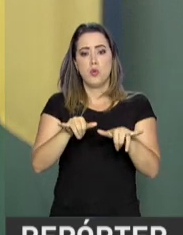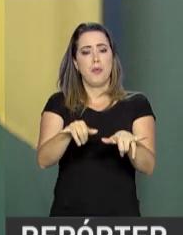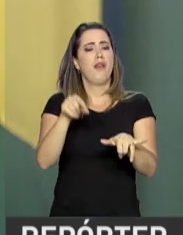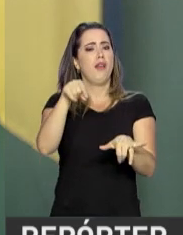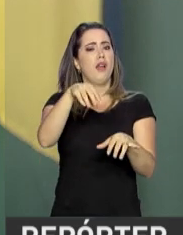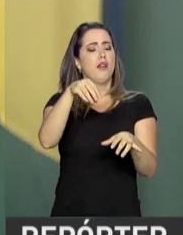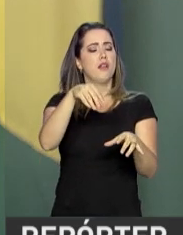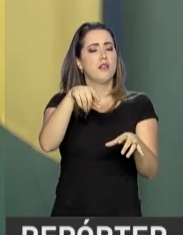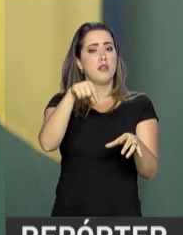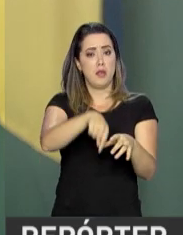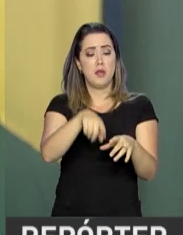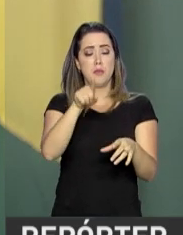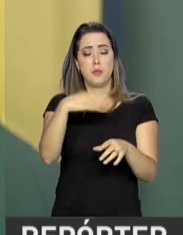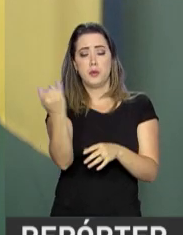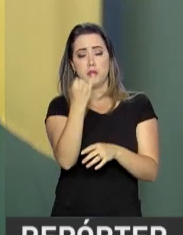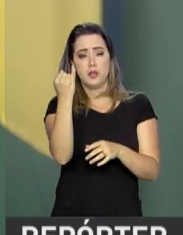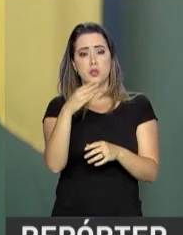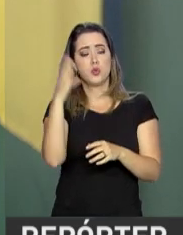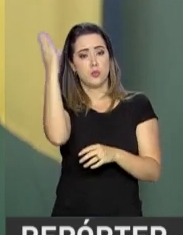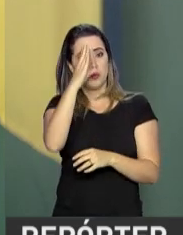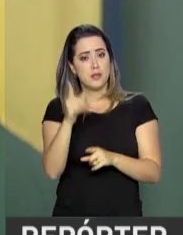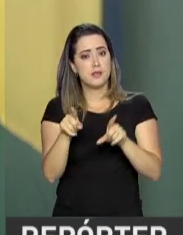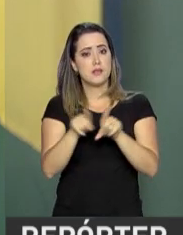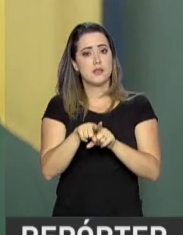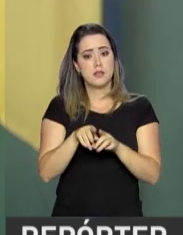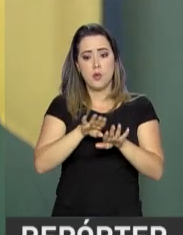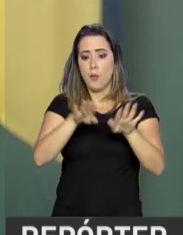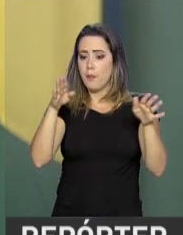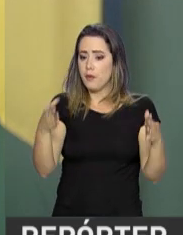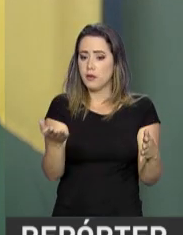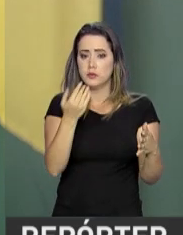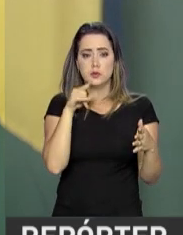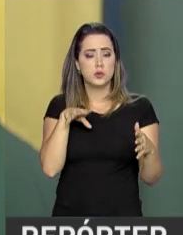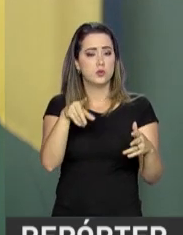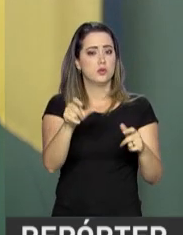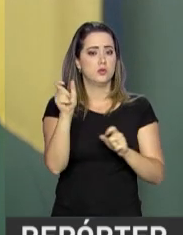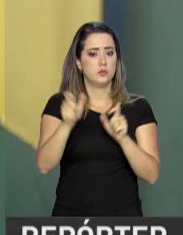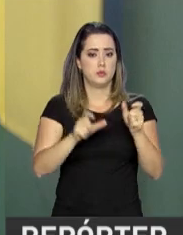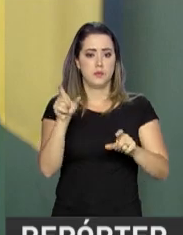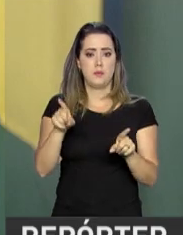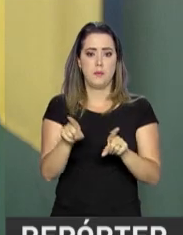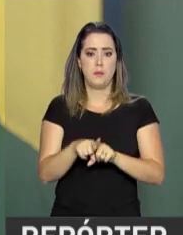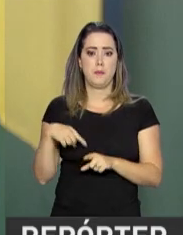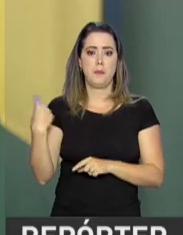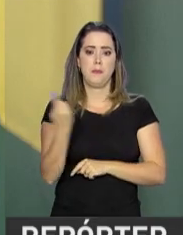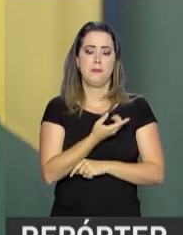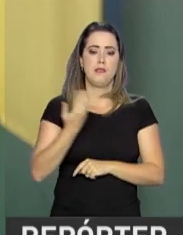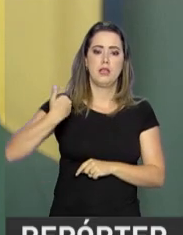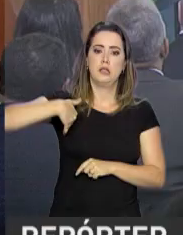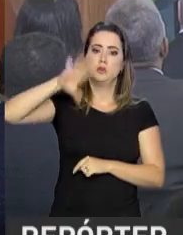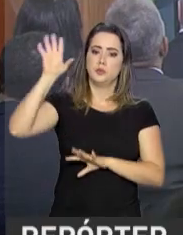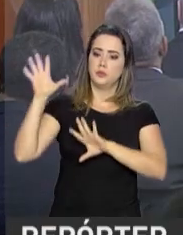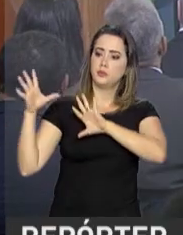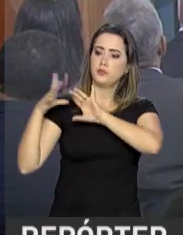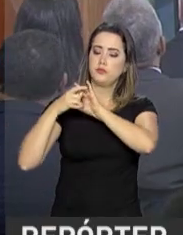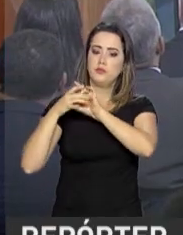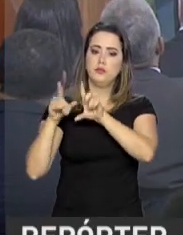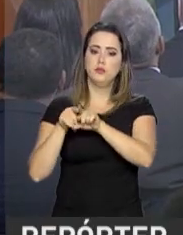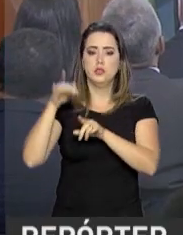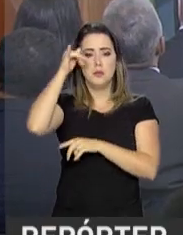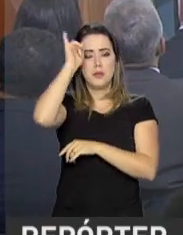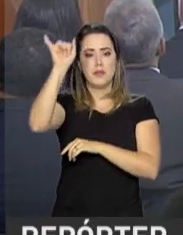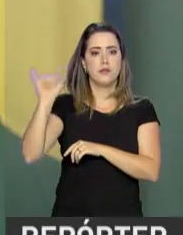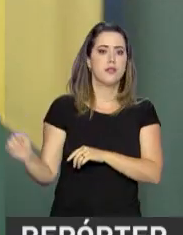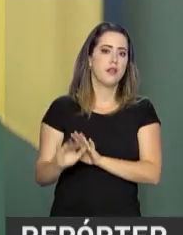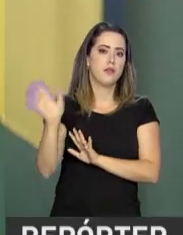por comida na mesa e todos e tudo e é dos nossos maiores aliados no combate